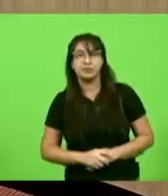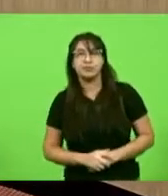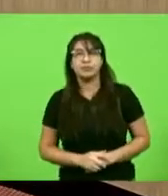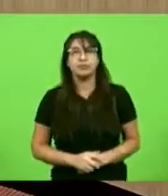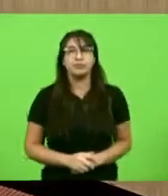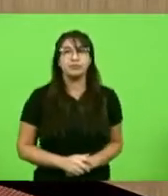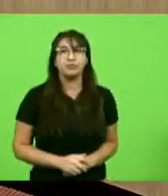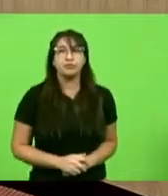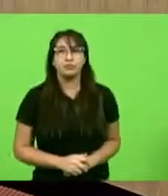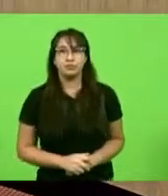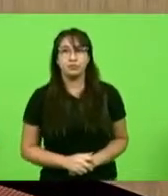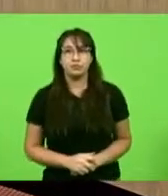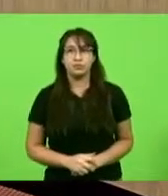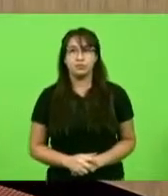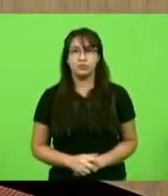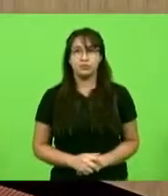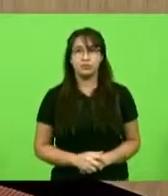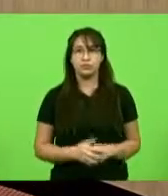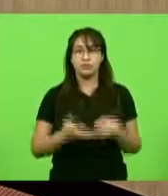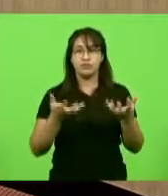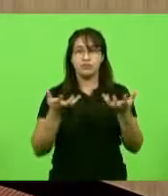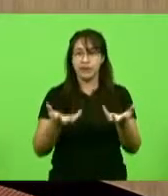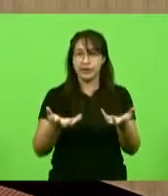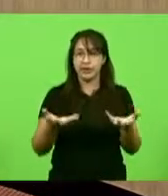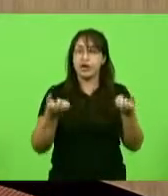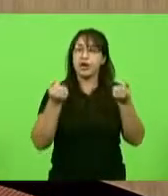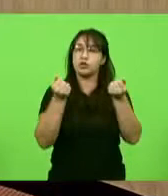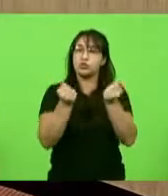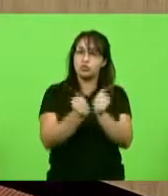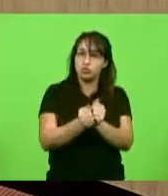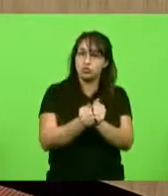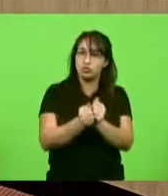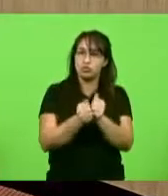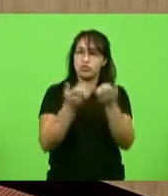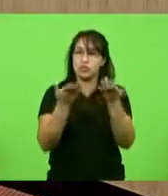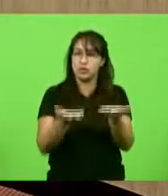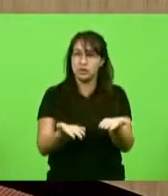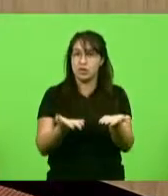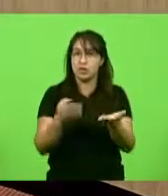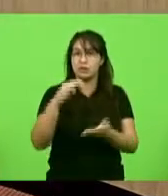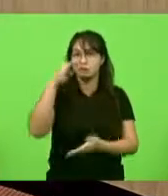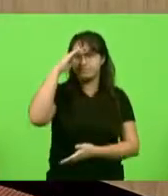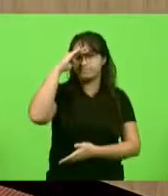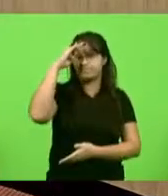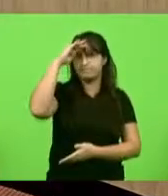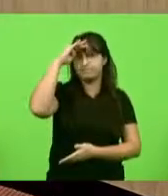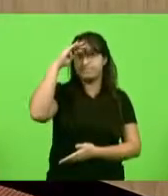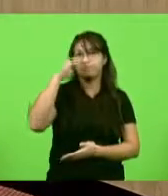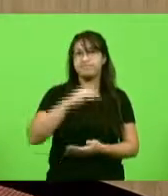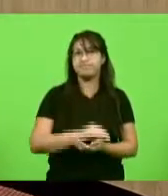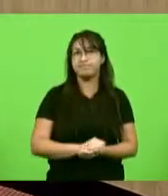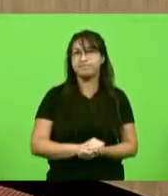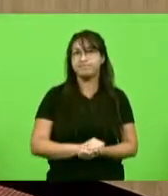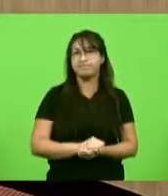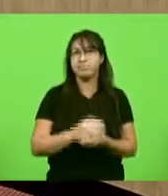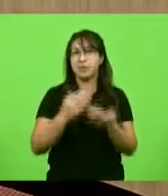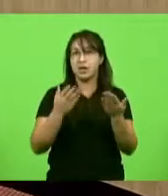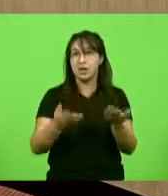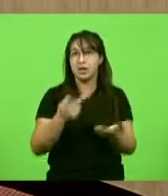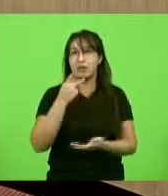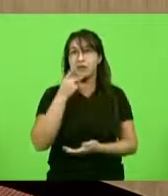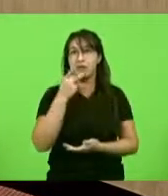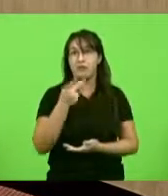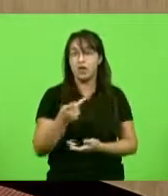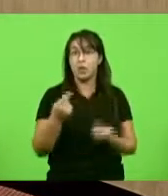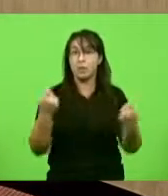acompanhar a manifestação do deputado Jean Kuma, que enfatizou que nós